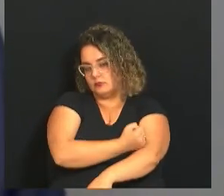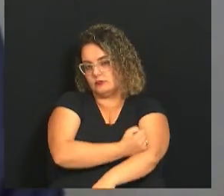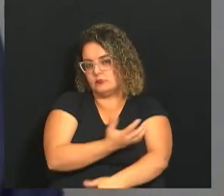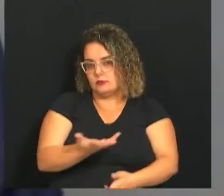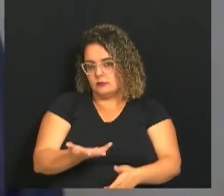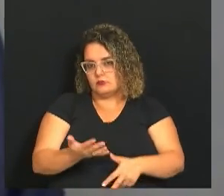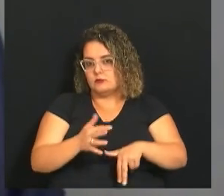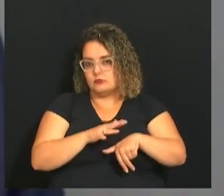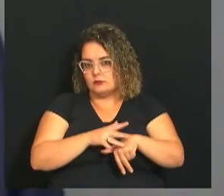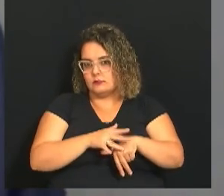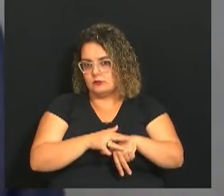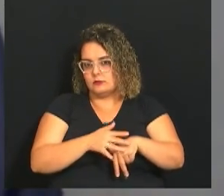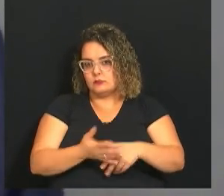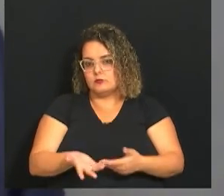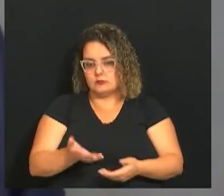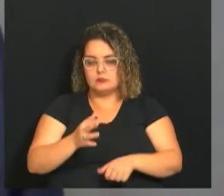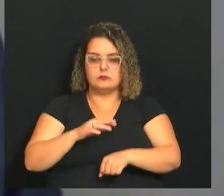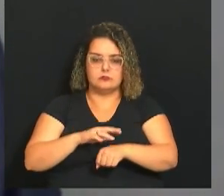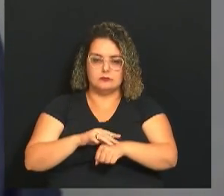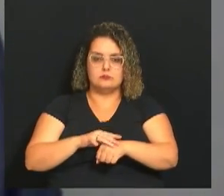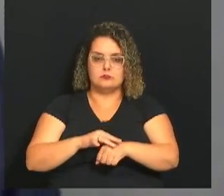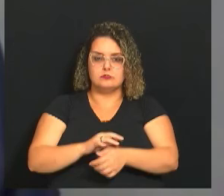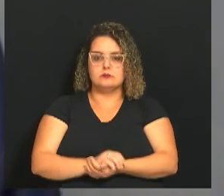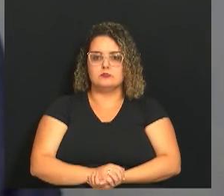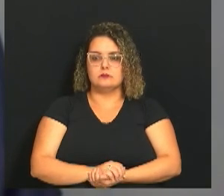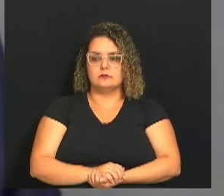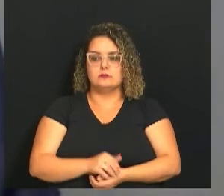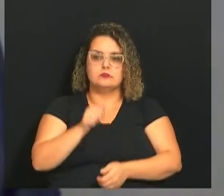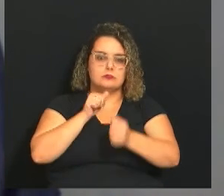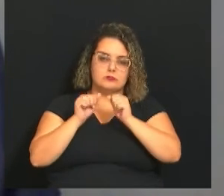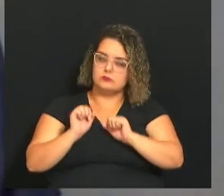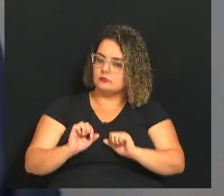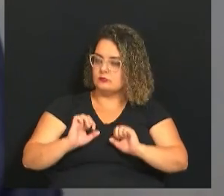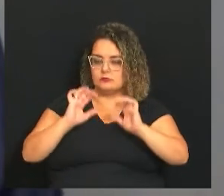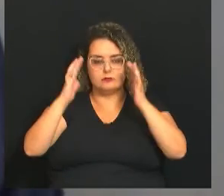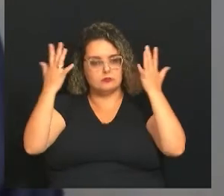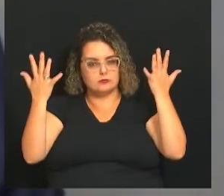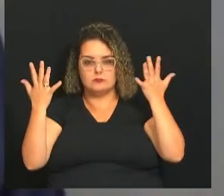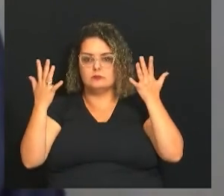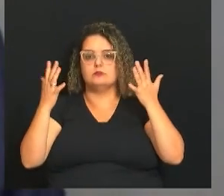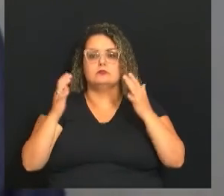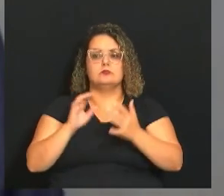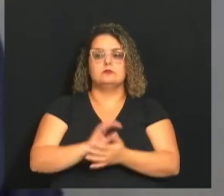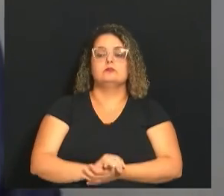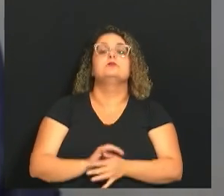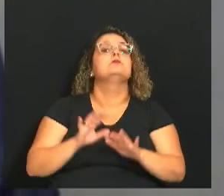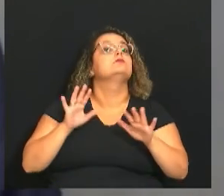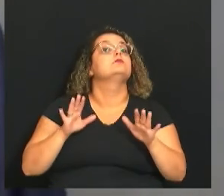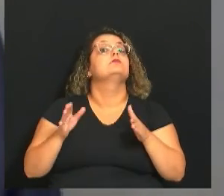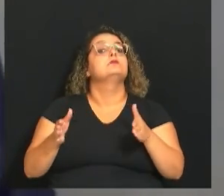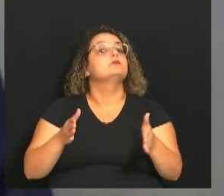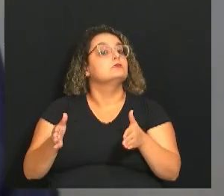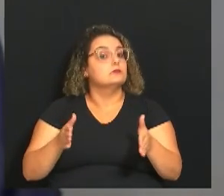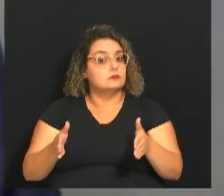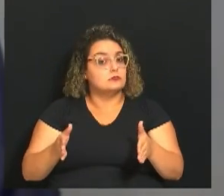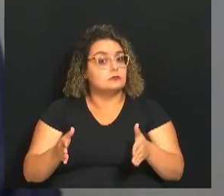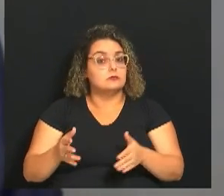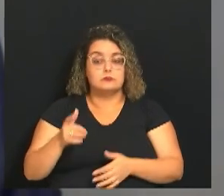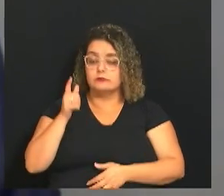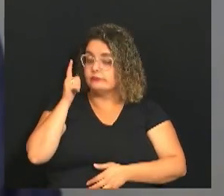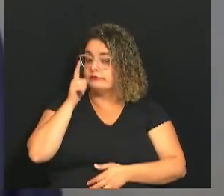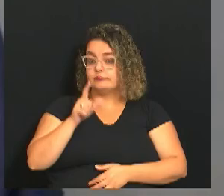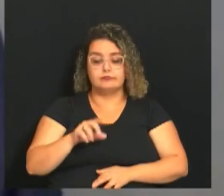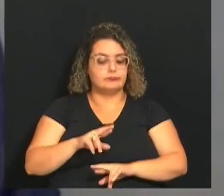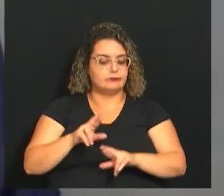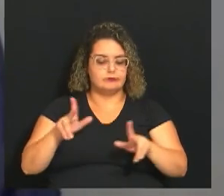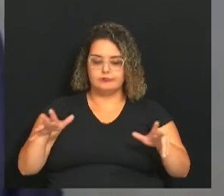O álcool realmente ele é utilizado para festividades, para confraternizações, mas chega um momento que a pessoa não consegue distinguir.